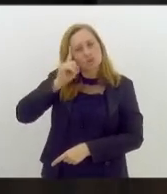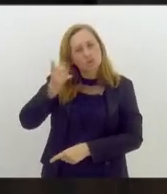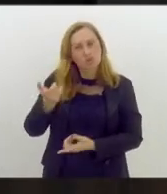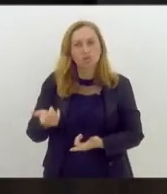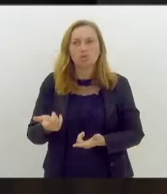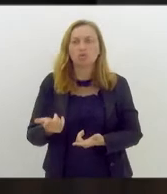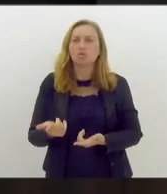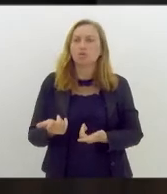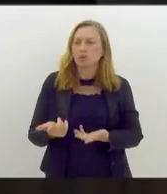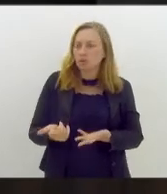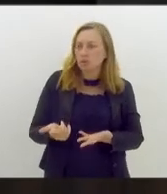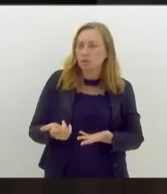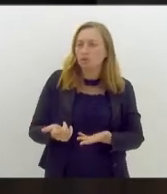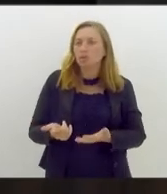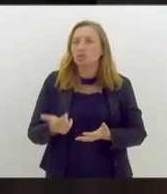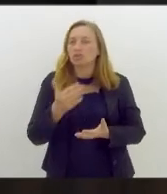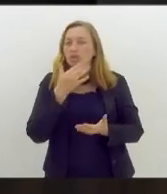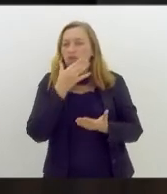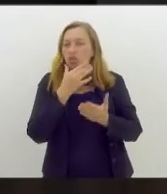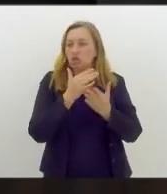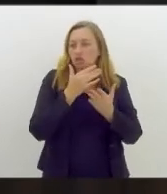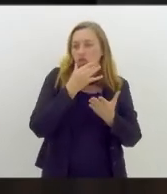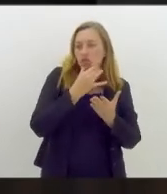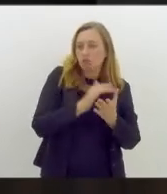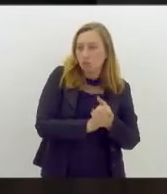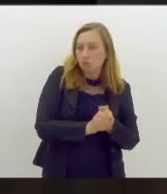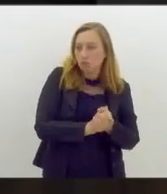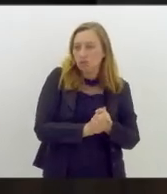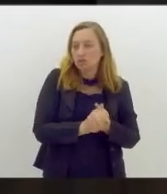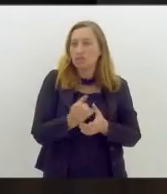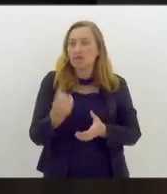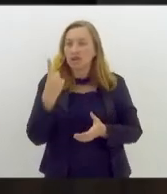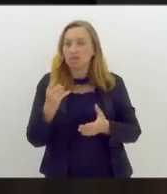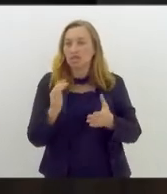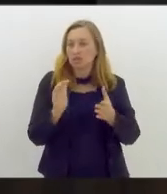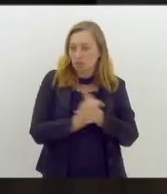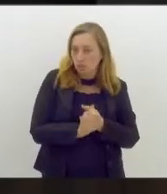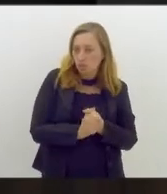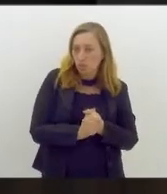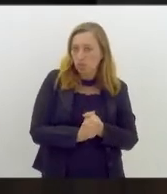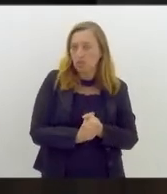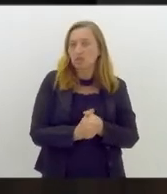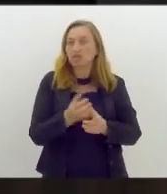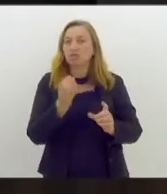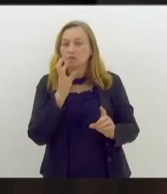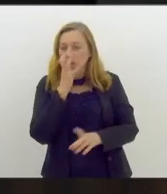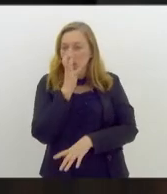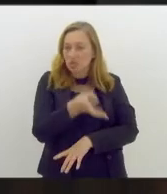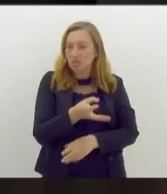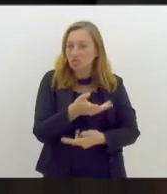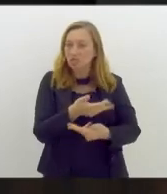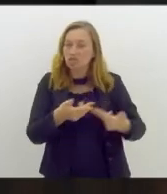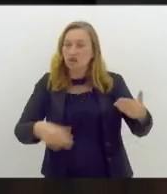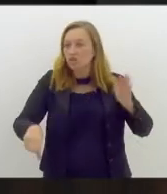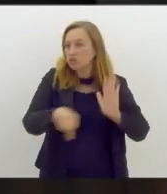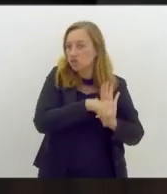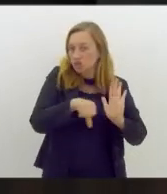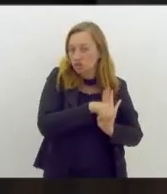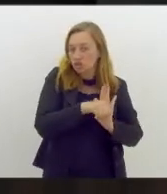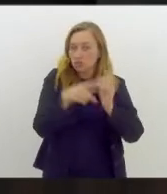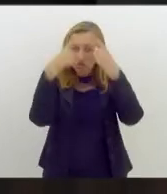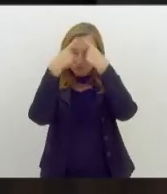de companheiros e de ex-companheiros. A cada nova onda de denúncias de crimes bárbaros, hediondos